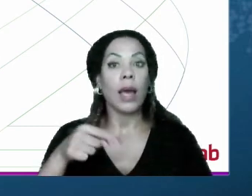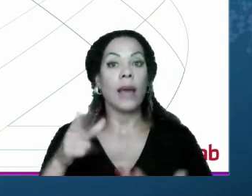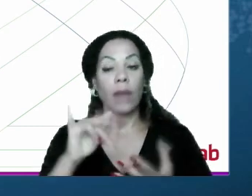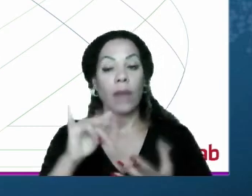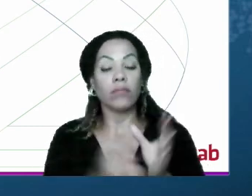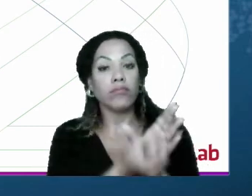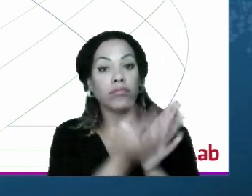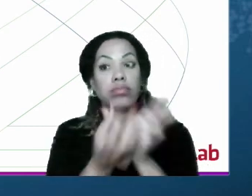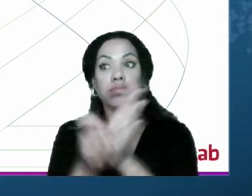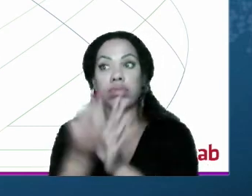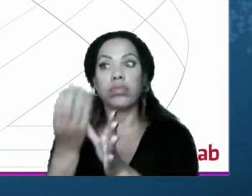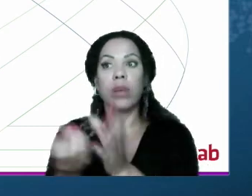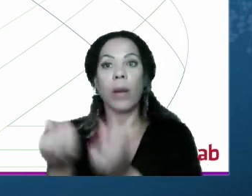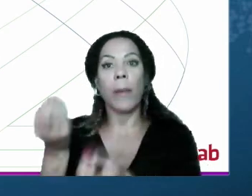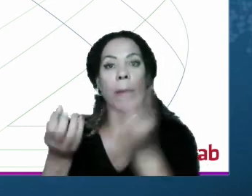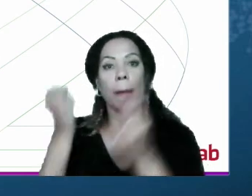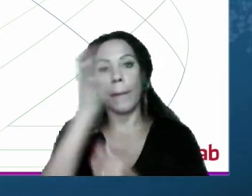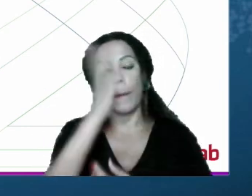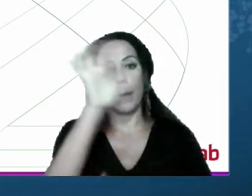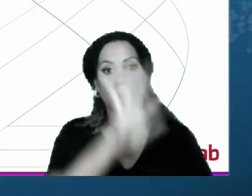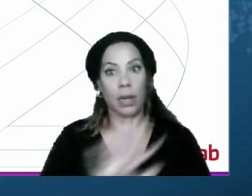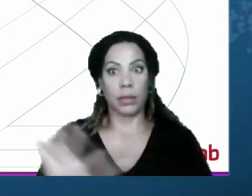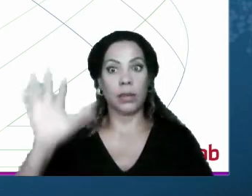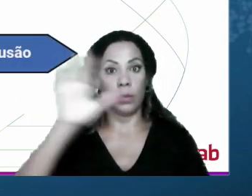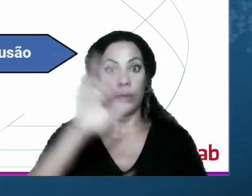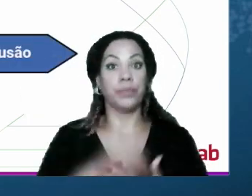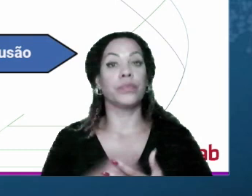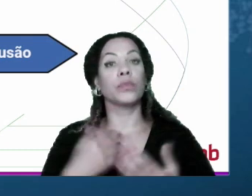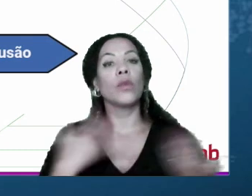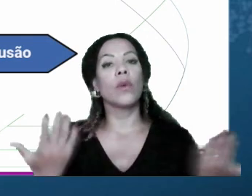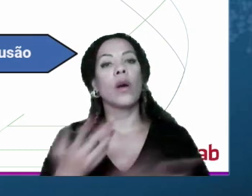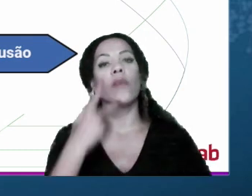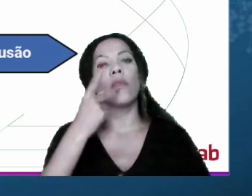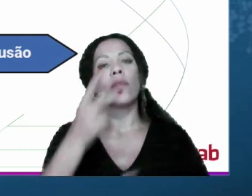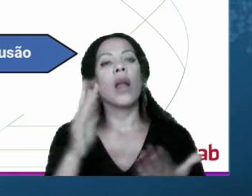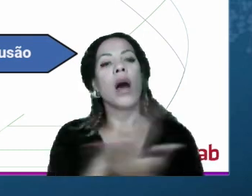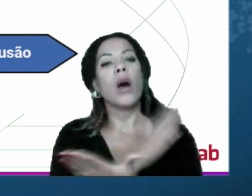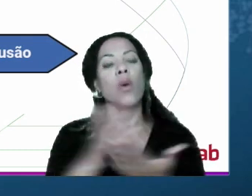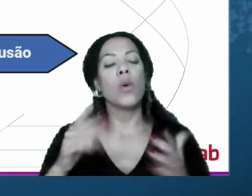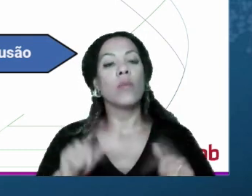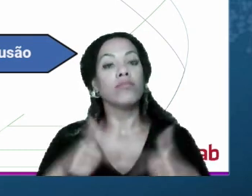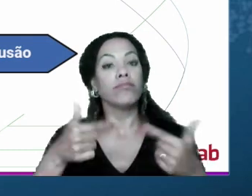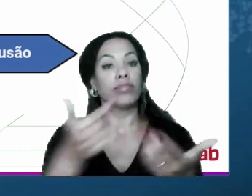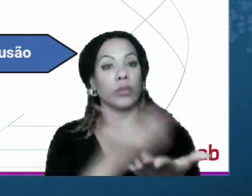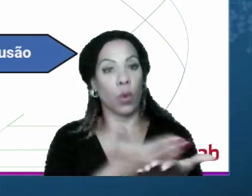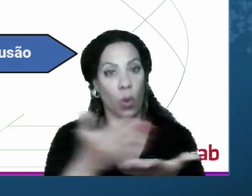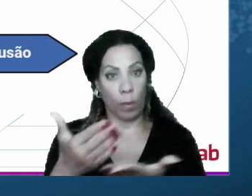implementada nacionalmente. Eu vou agora mencionar algumas dessas iniciativas.